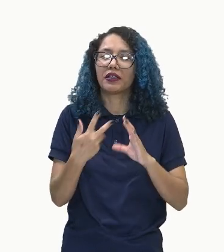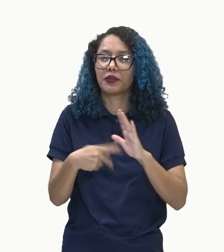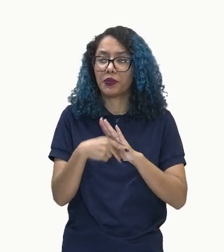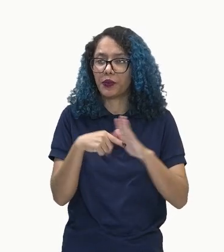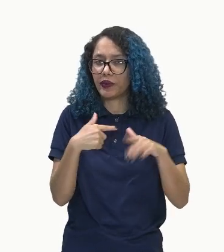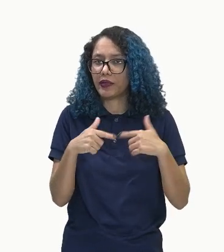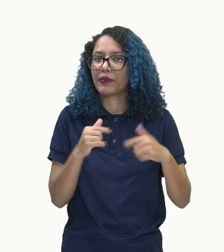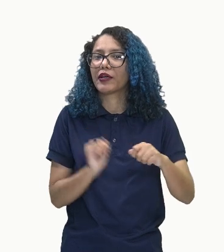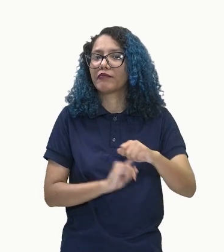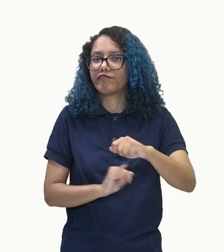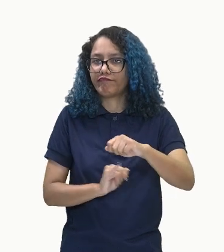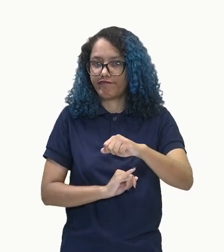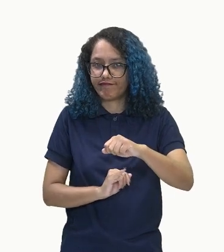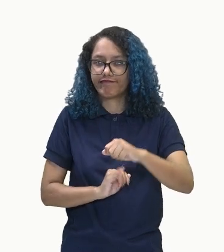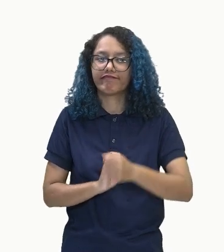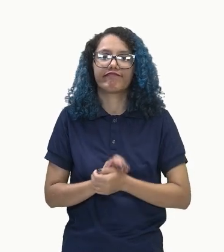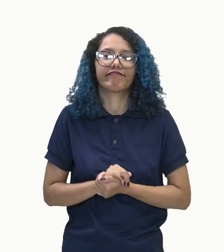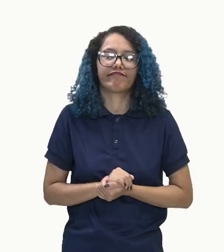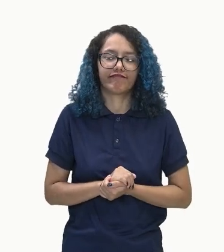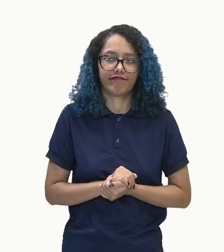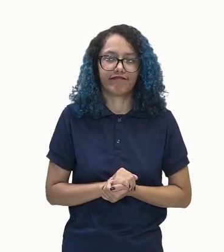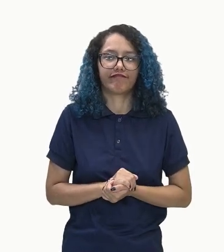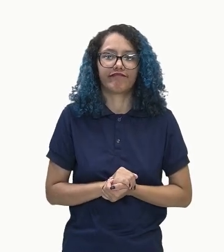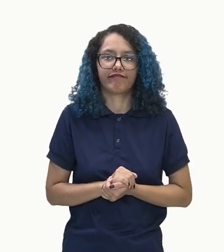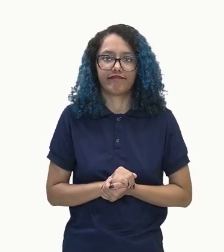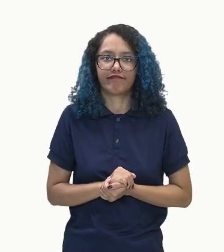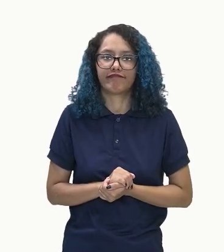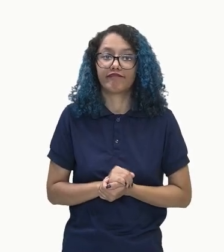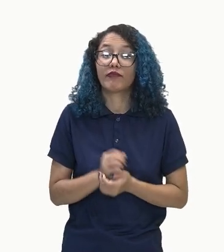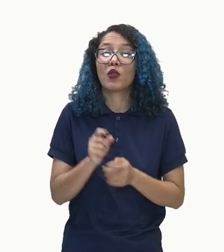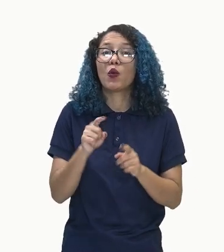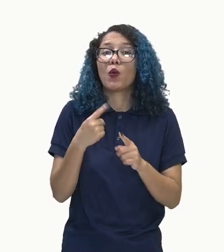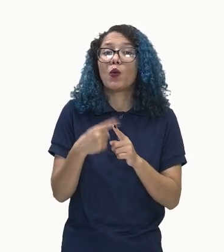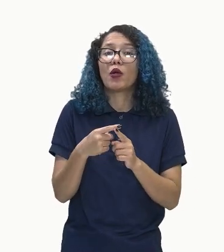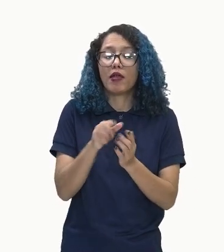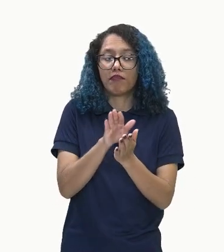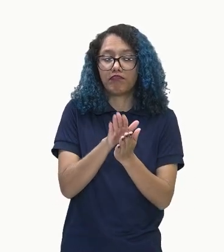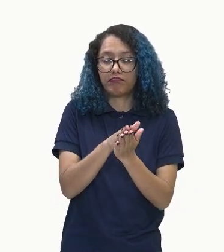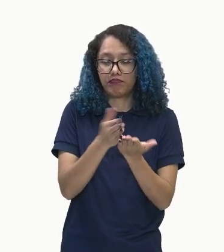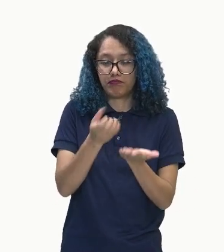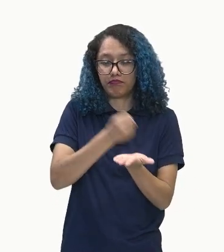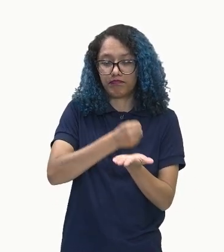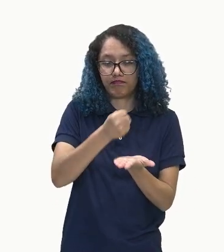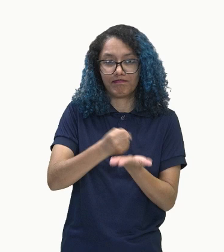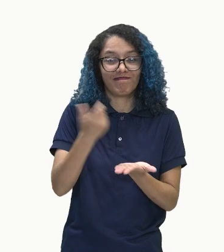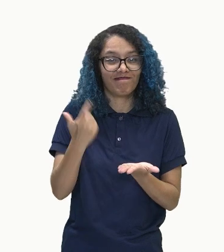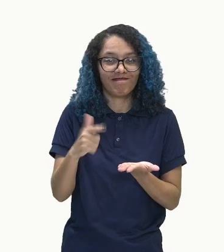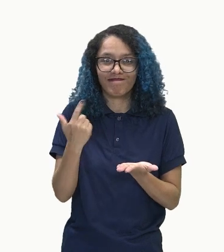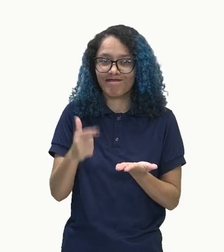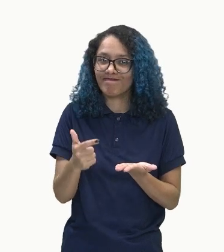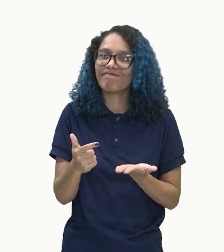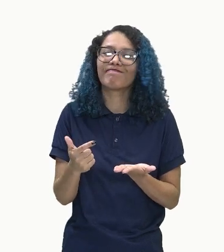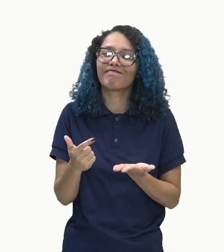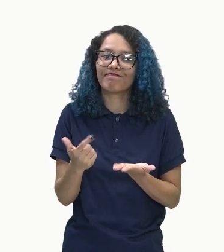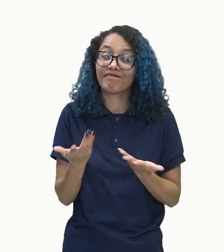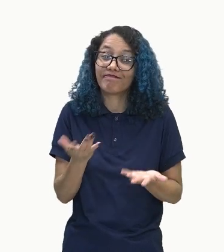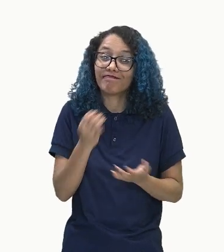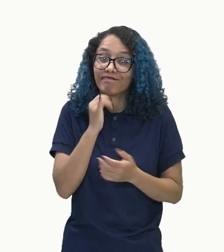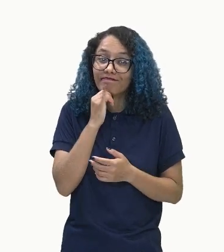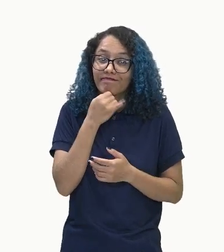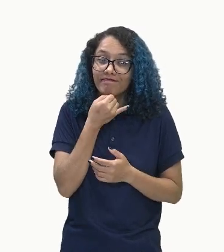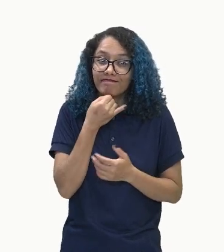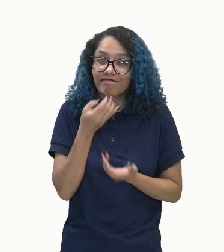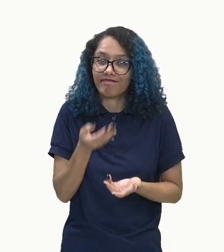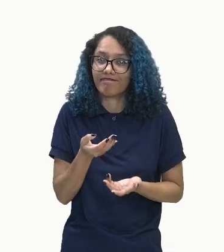queridos alunos, que é justamente a ausência da carteira de trabalho assinada. E isso, infelizmente, ó, no trabalho